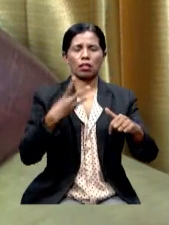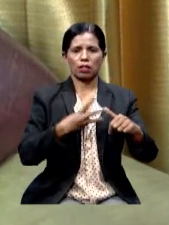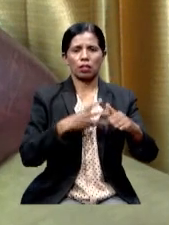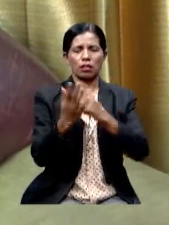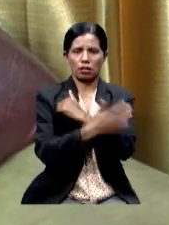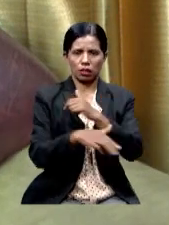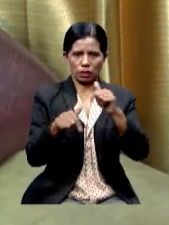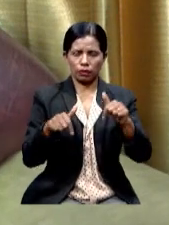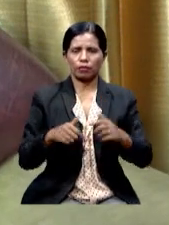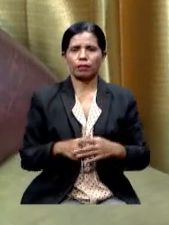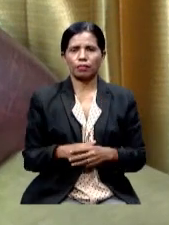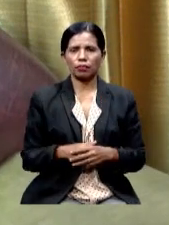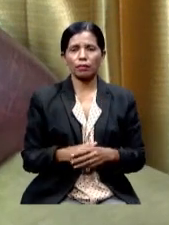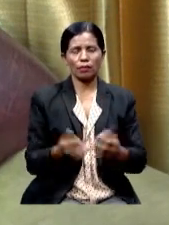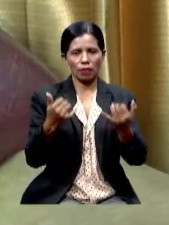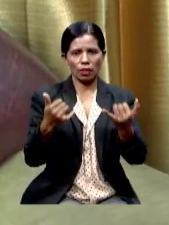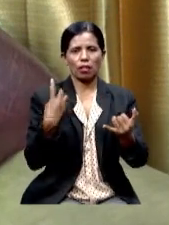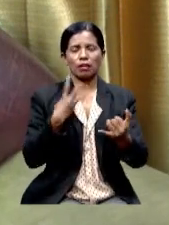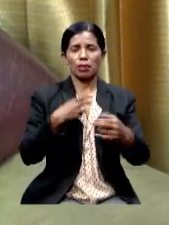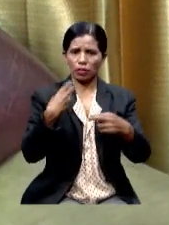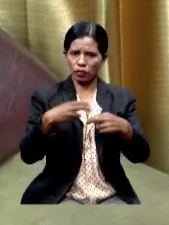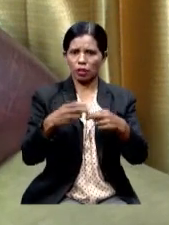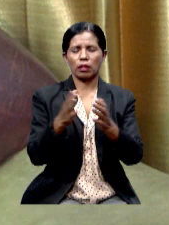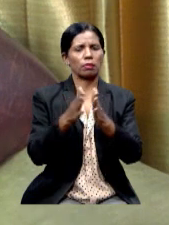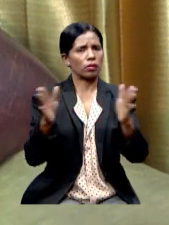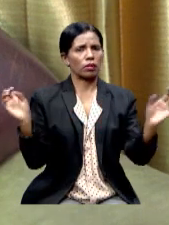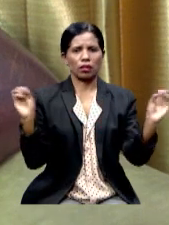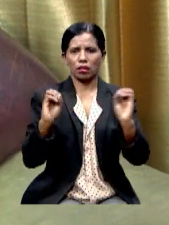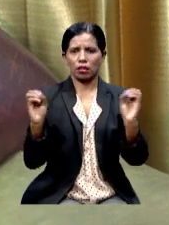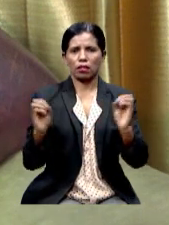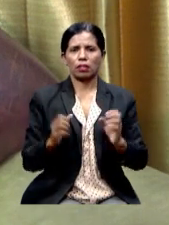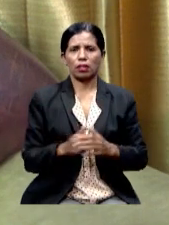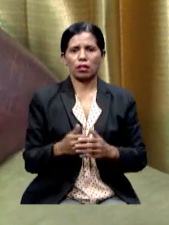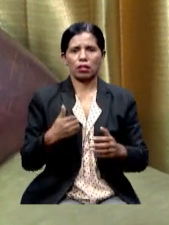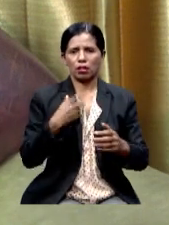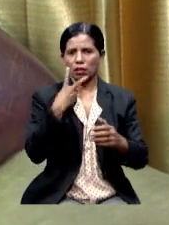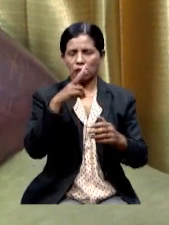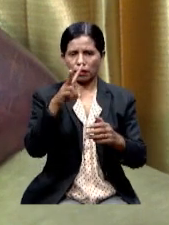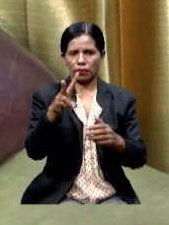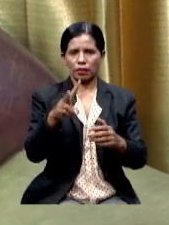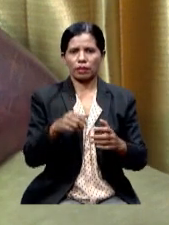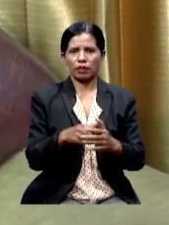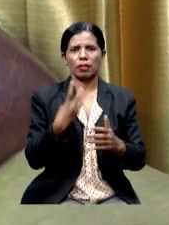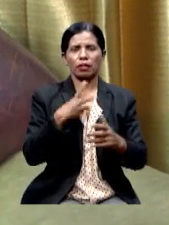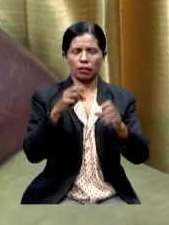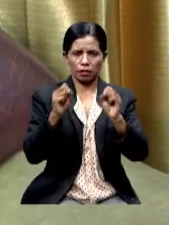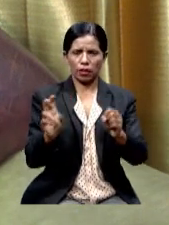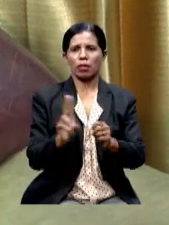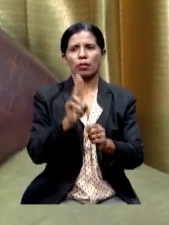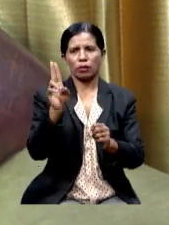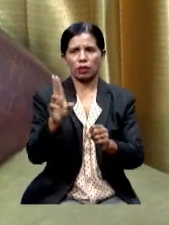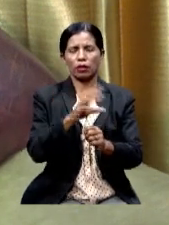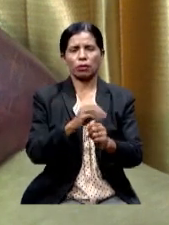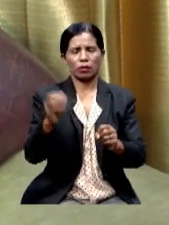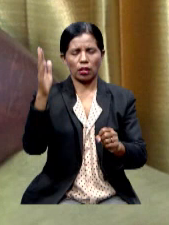caso y tenemos dificultad que por la ira de la ira laboratorio integral para intervenir utiliza utiliza